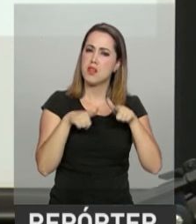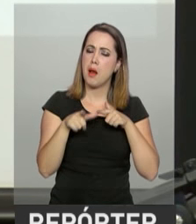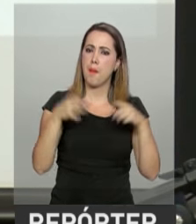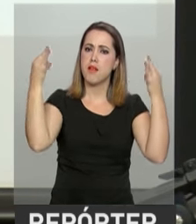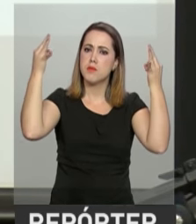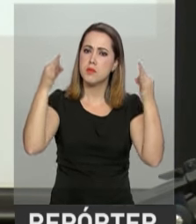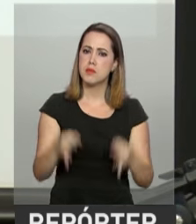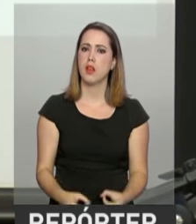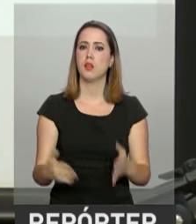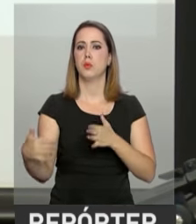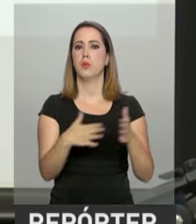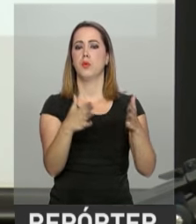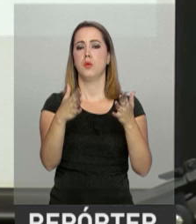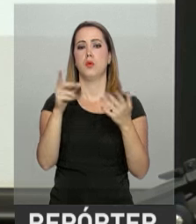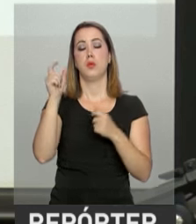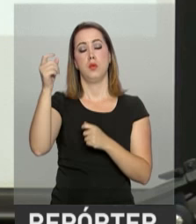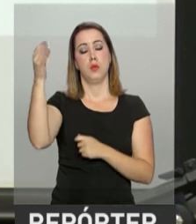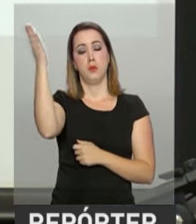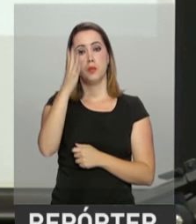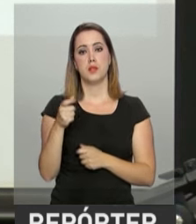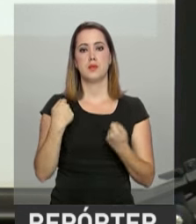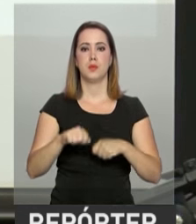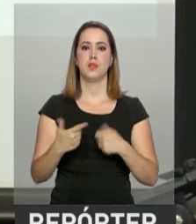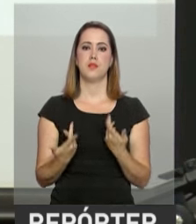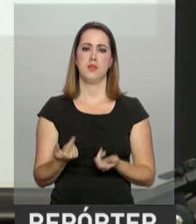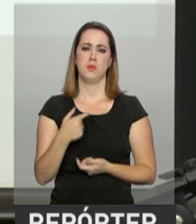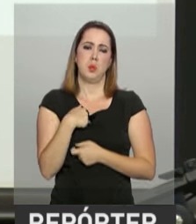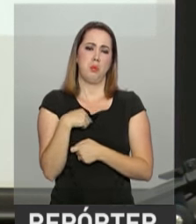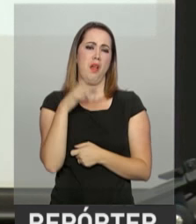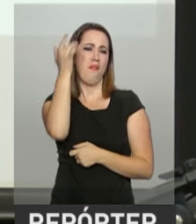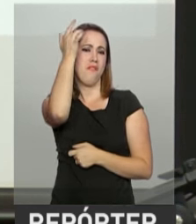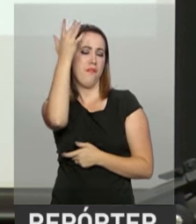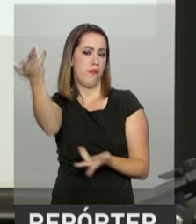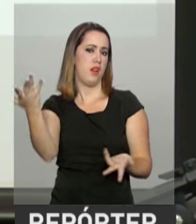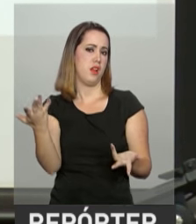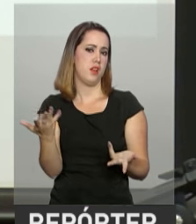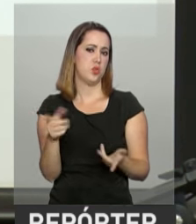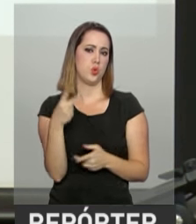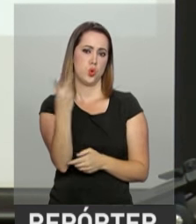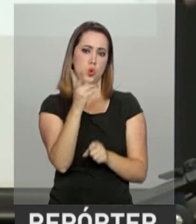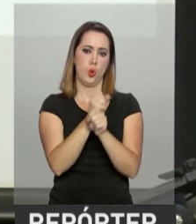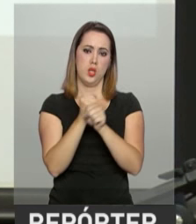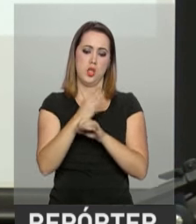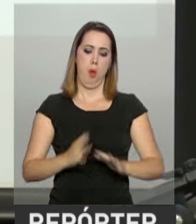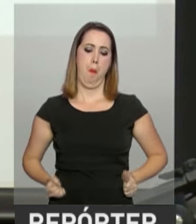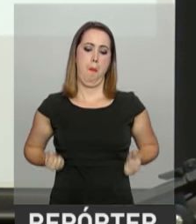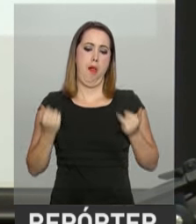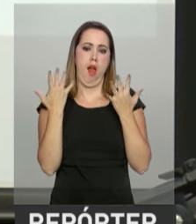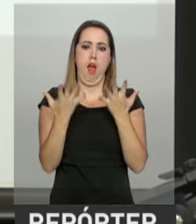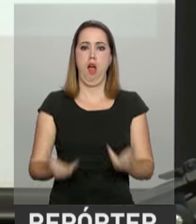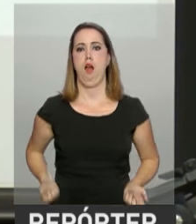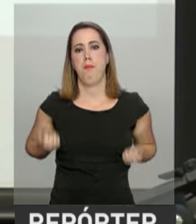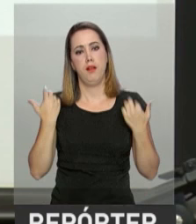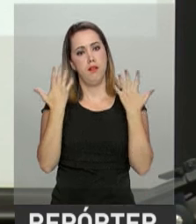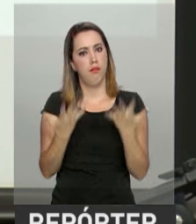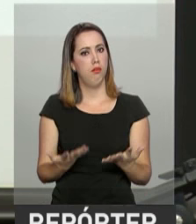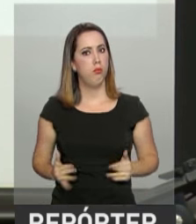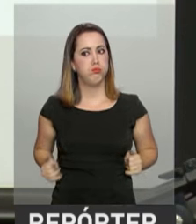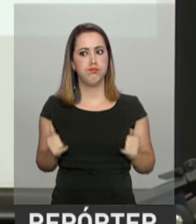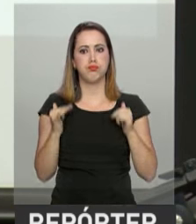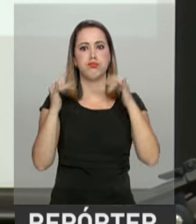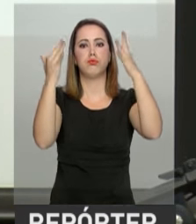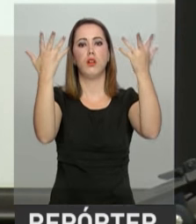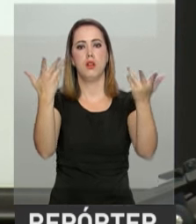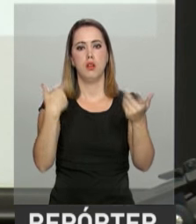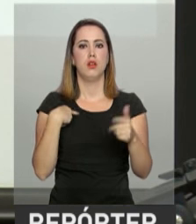aquilo que o Brasil precisa para mim seria extremamente confortável Que nestes dois anos eu gastasse ao máximo que pudesse e